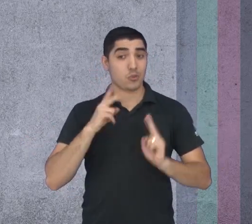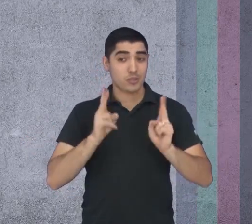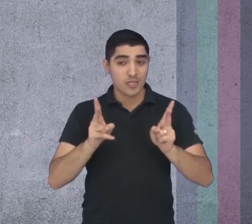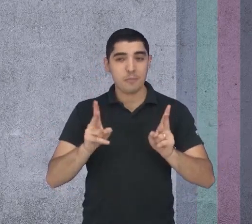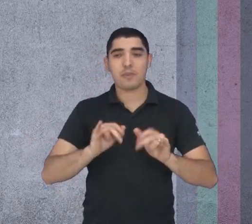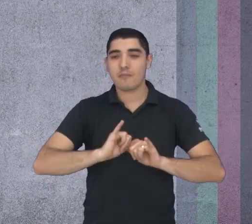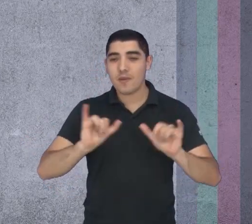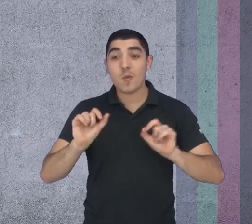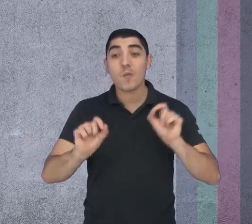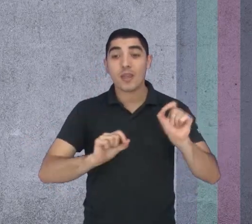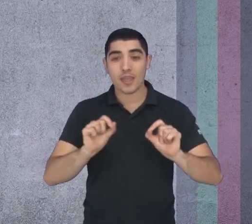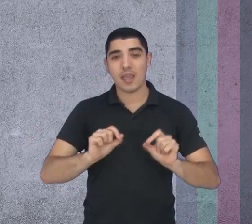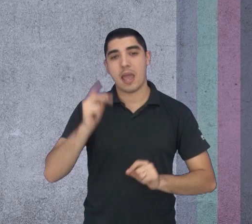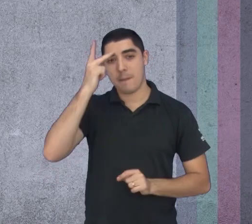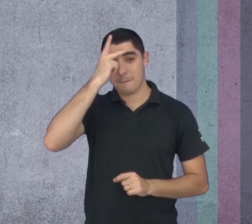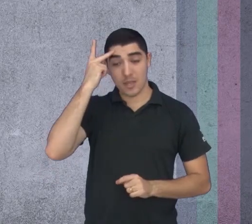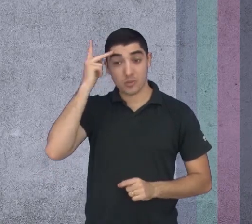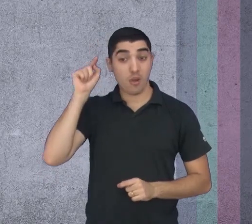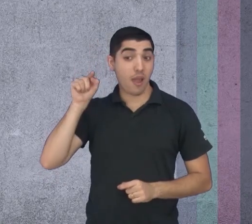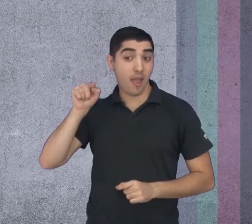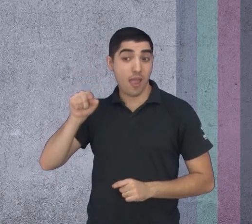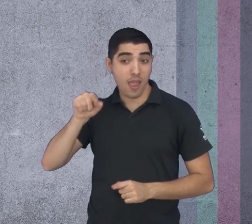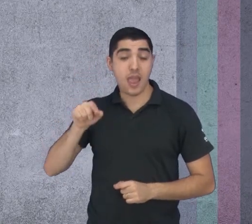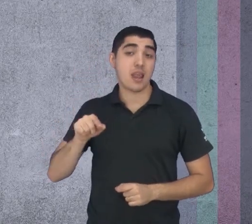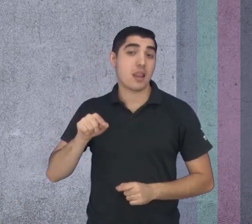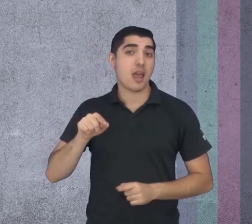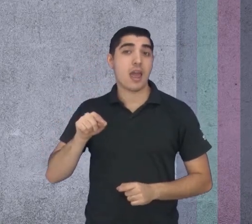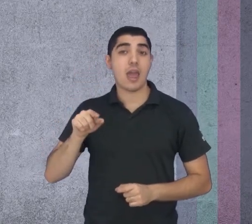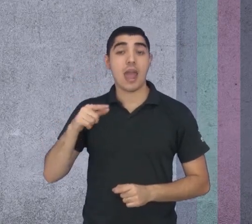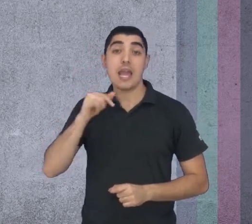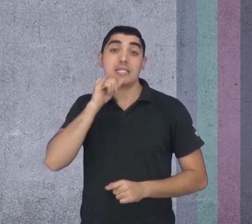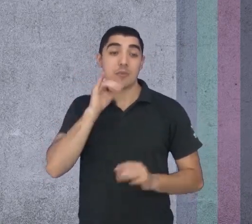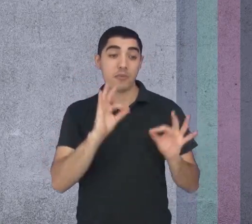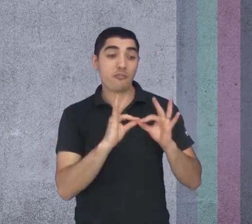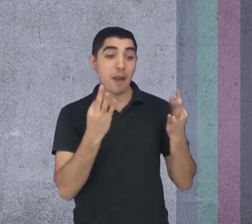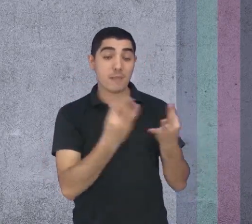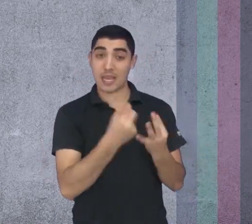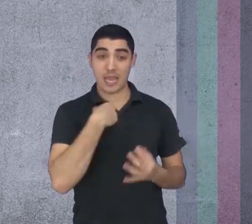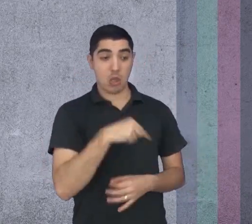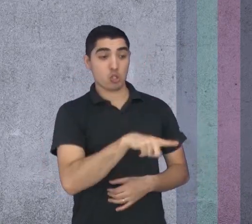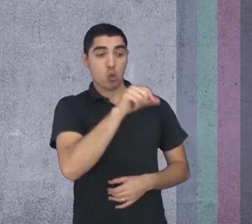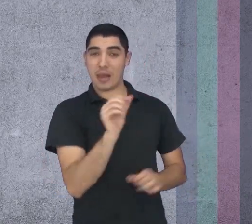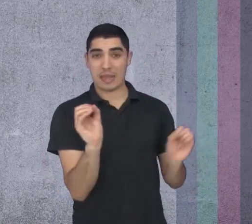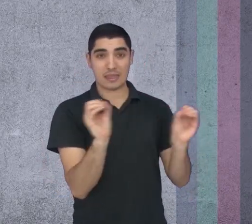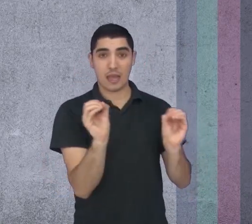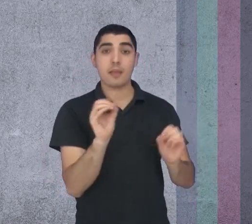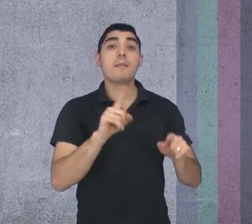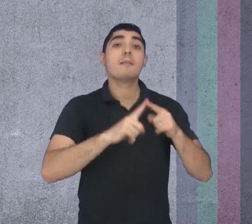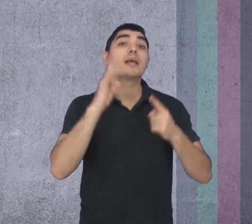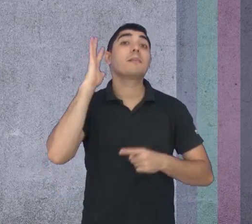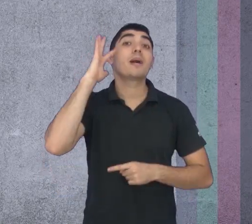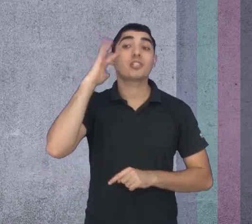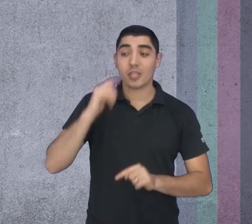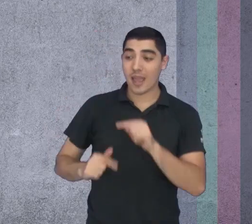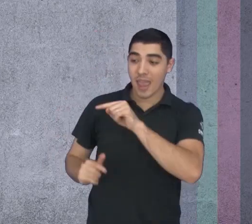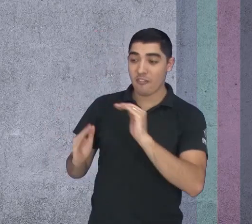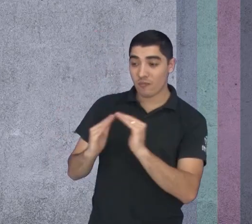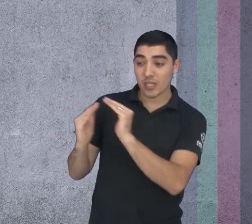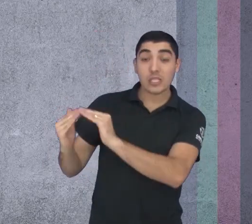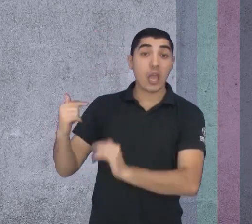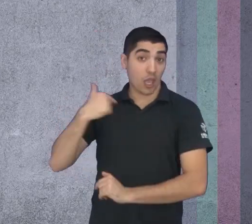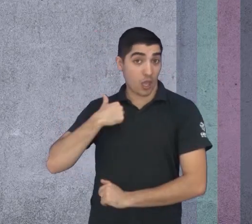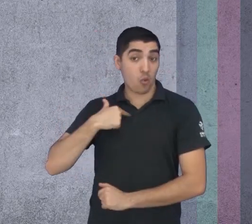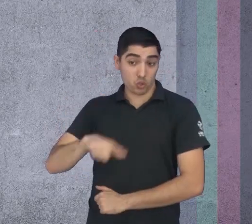que a gente escolheu para viver já é difícil de conviver, imagina aquele vizinho que eu não escolhi, né? Ou que de